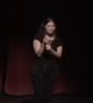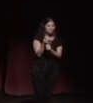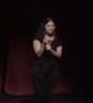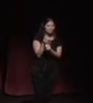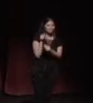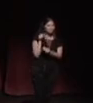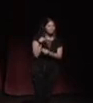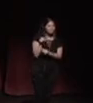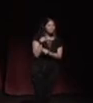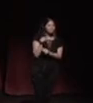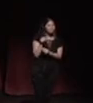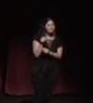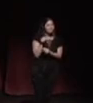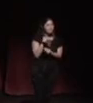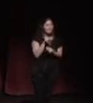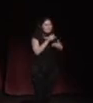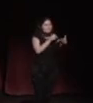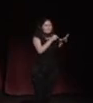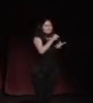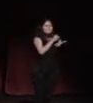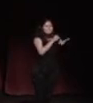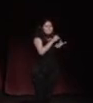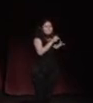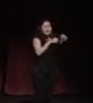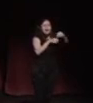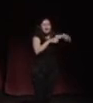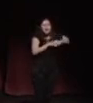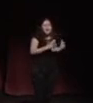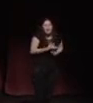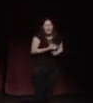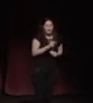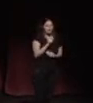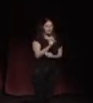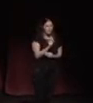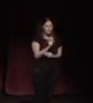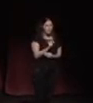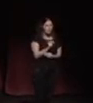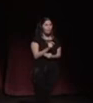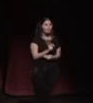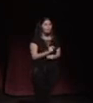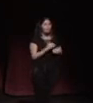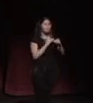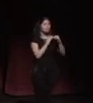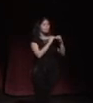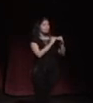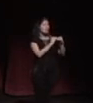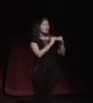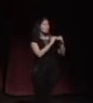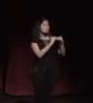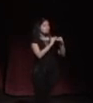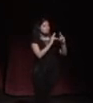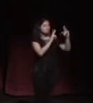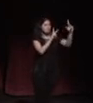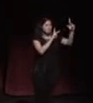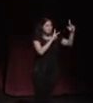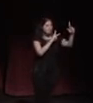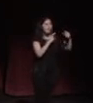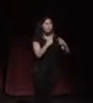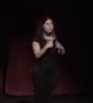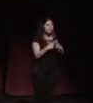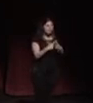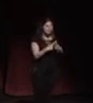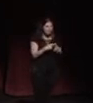Um dos pontos básicos da arte tem a ver com o buraco da normalidade. A arte é aquilo que não existe